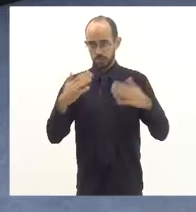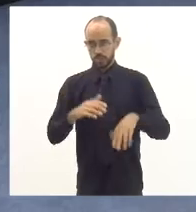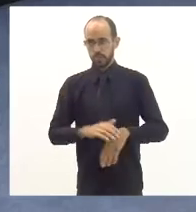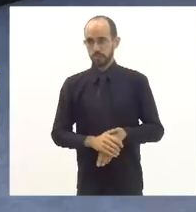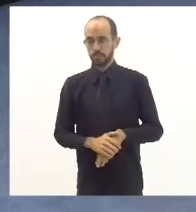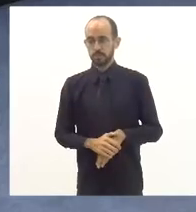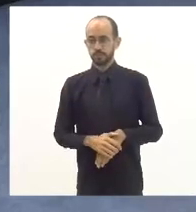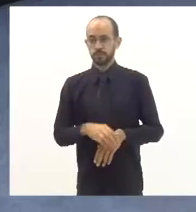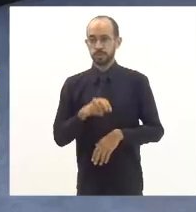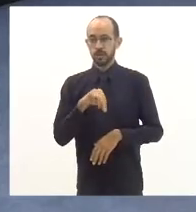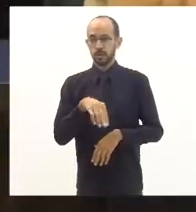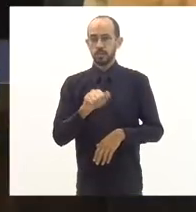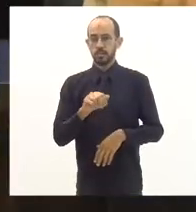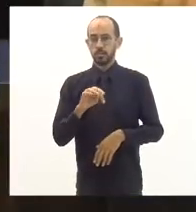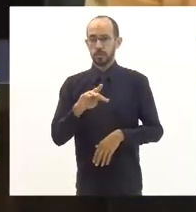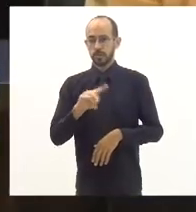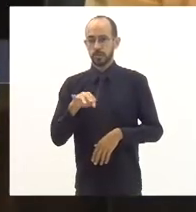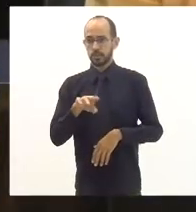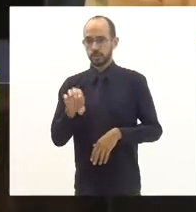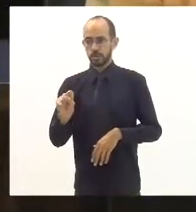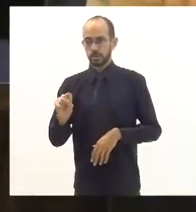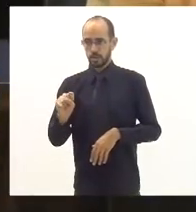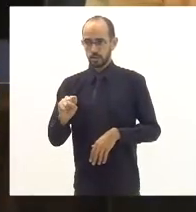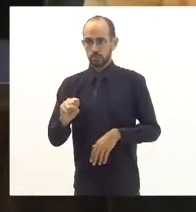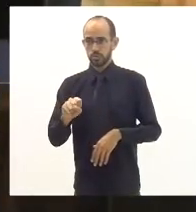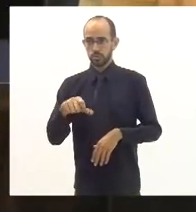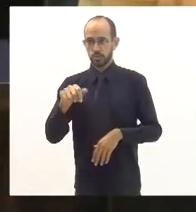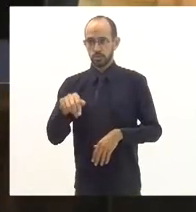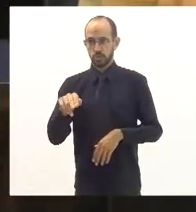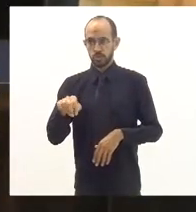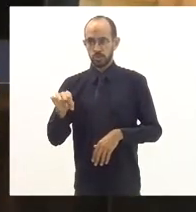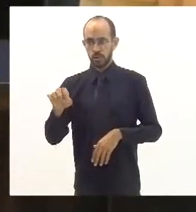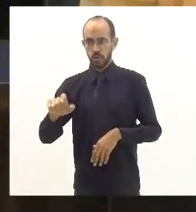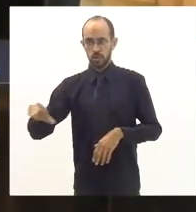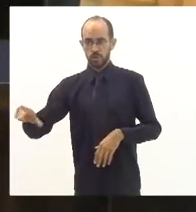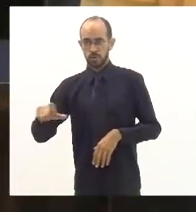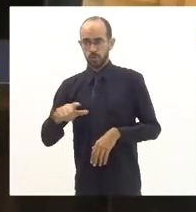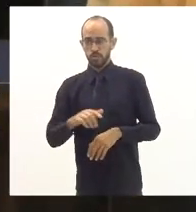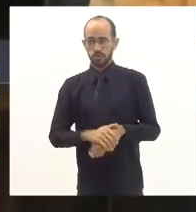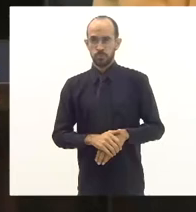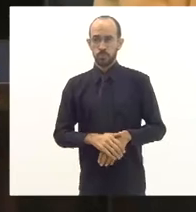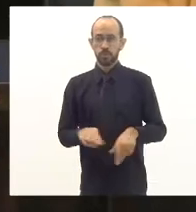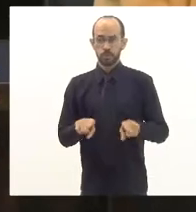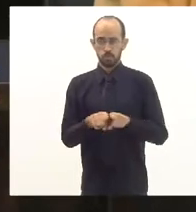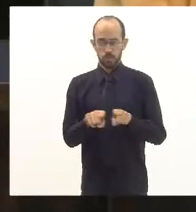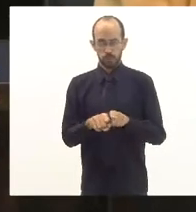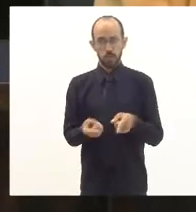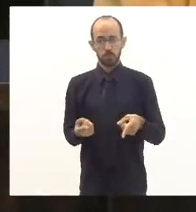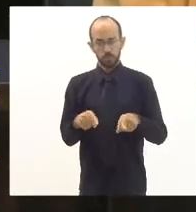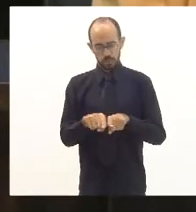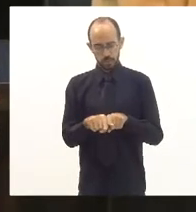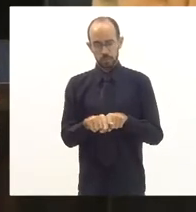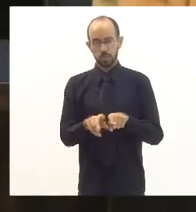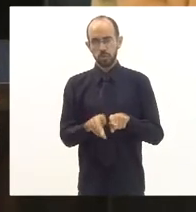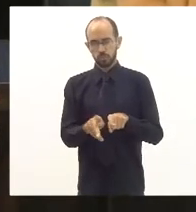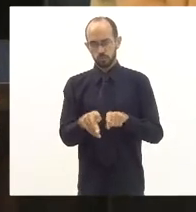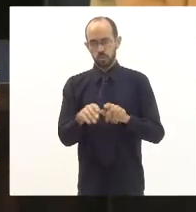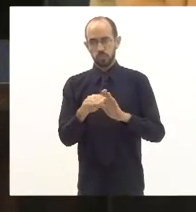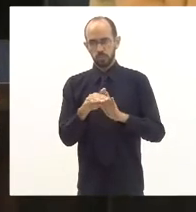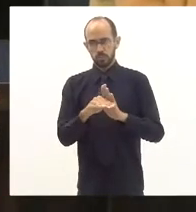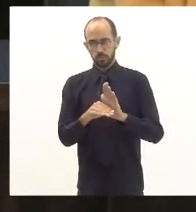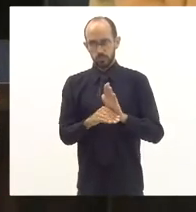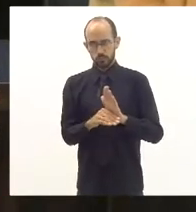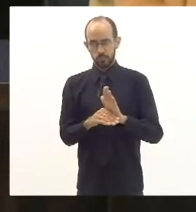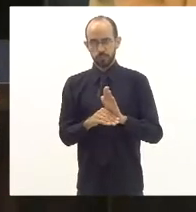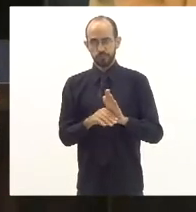O Matheus Quintal e a Luciana Calaza foram bons parceiros, né, para manter o programa, para